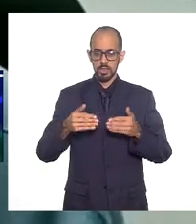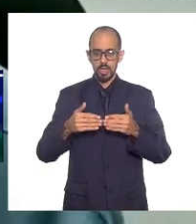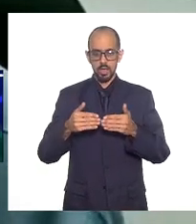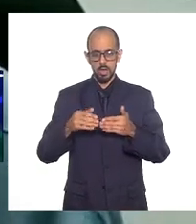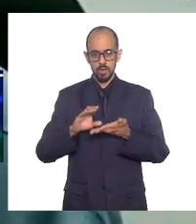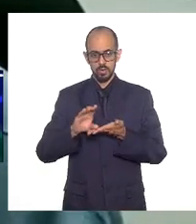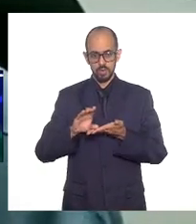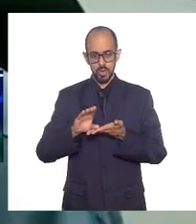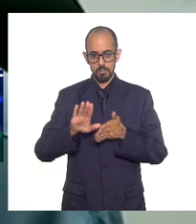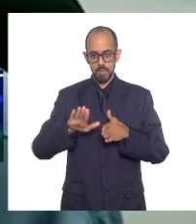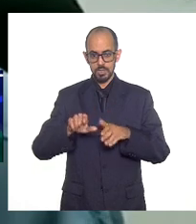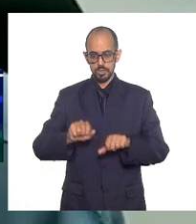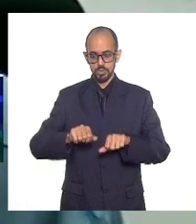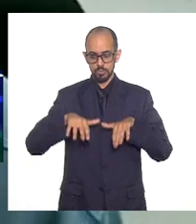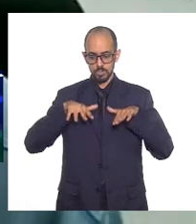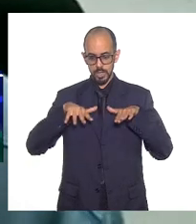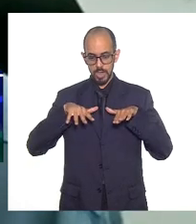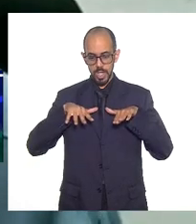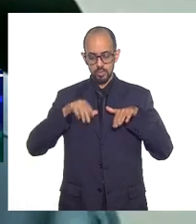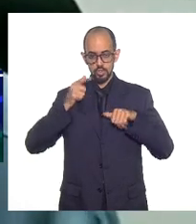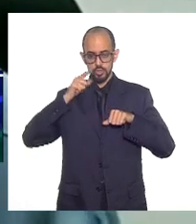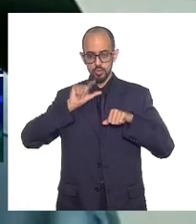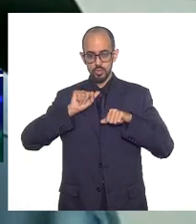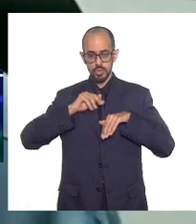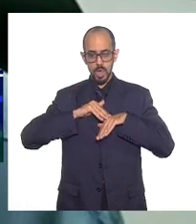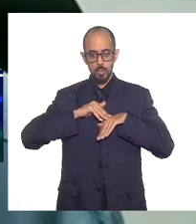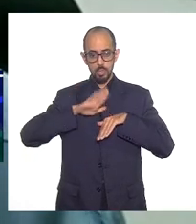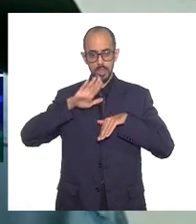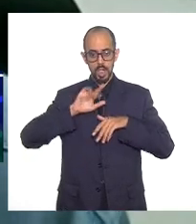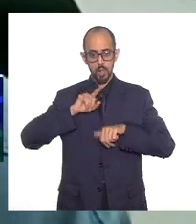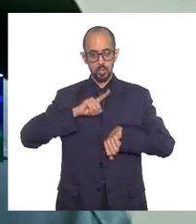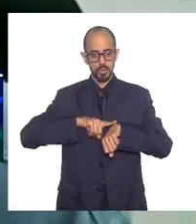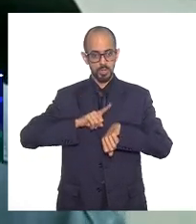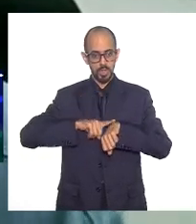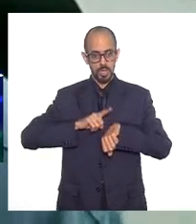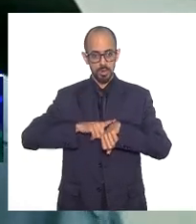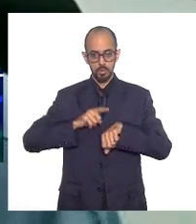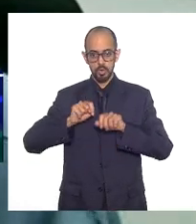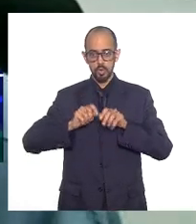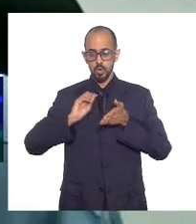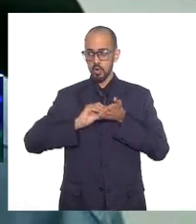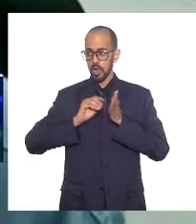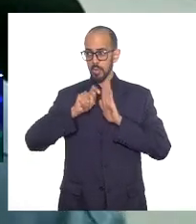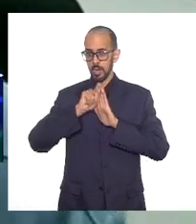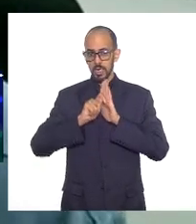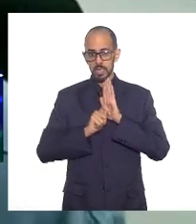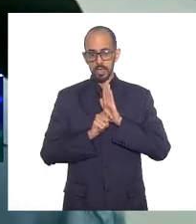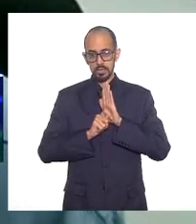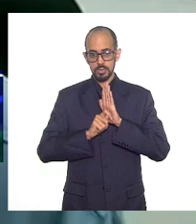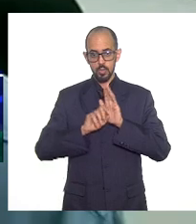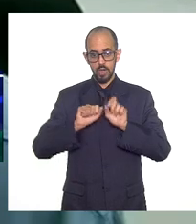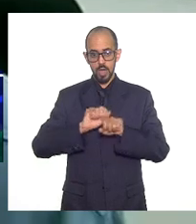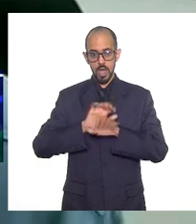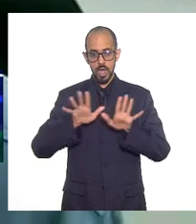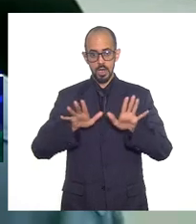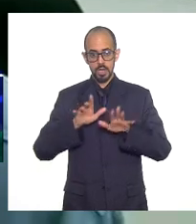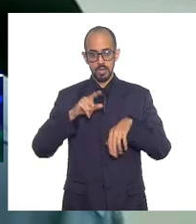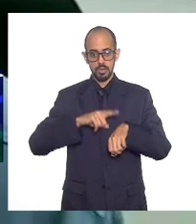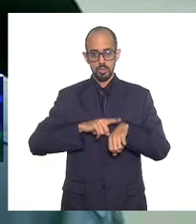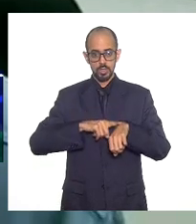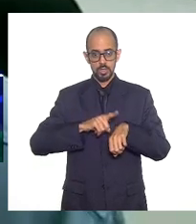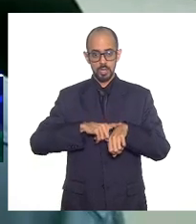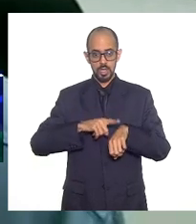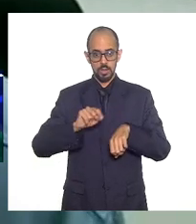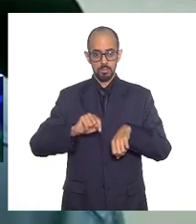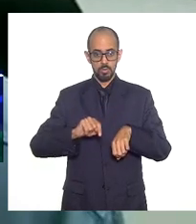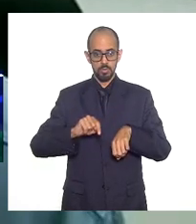gente amplia um pouco esse tempo e dá uma redação clara que é só o tempo na